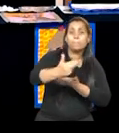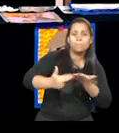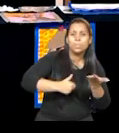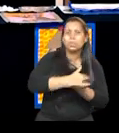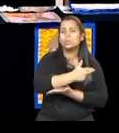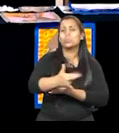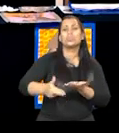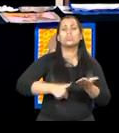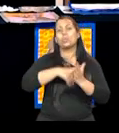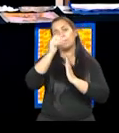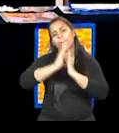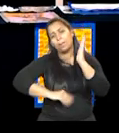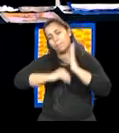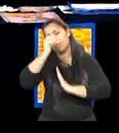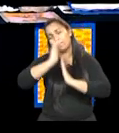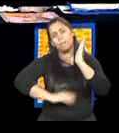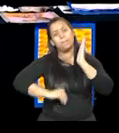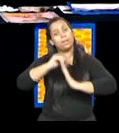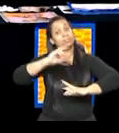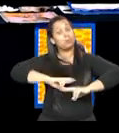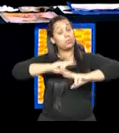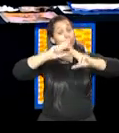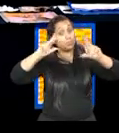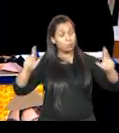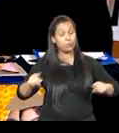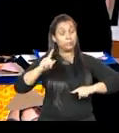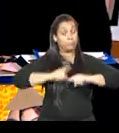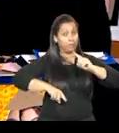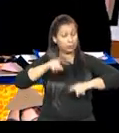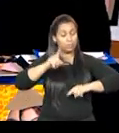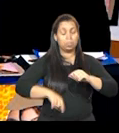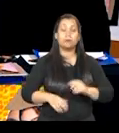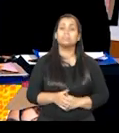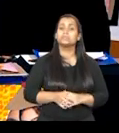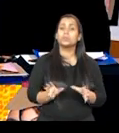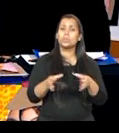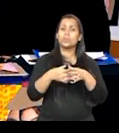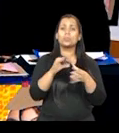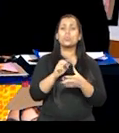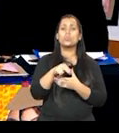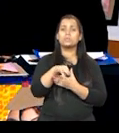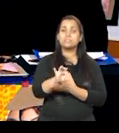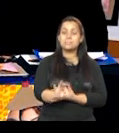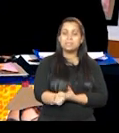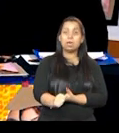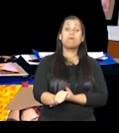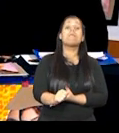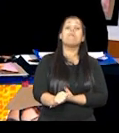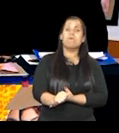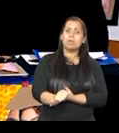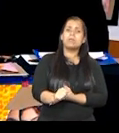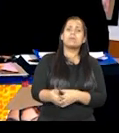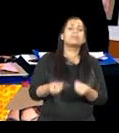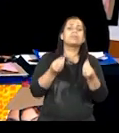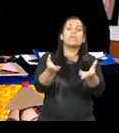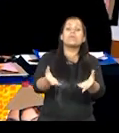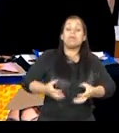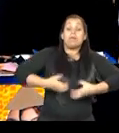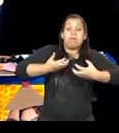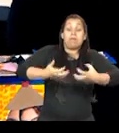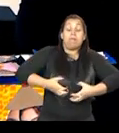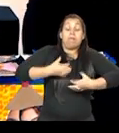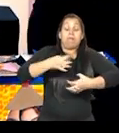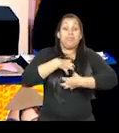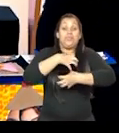e muitos outros materiais. Muito interessante, não é? O movimento cubista, ele trouxe inspirações para